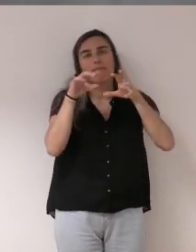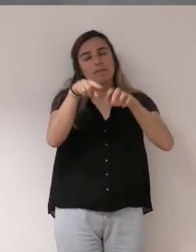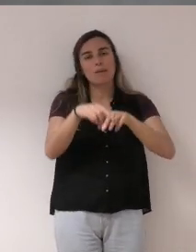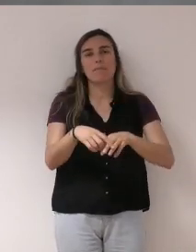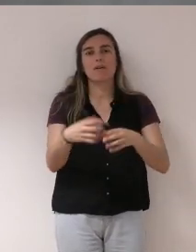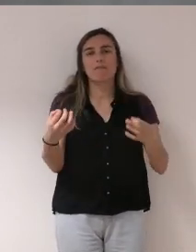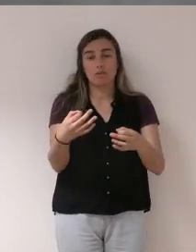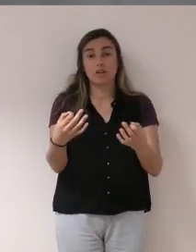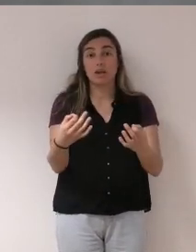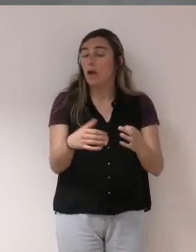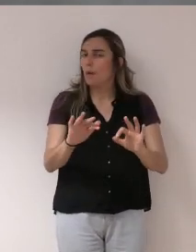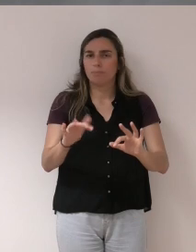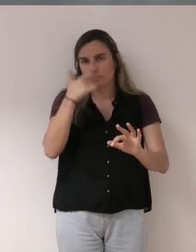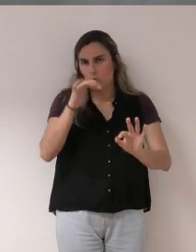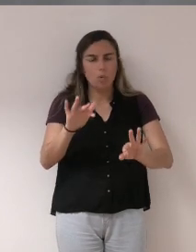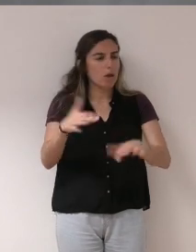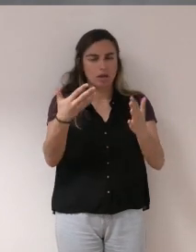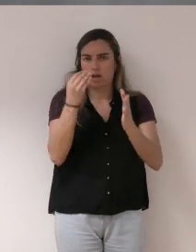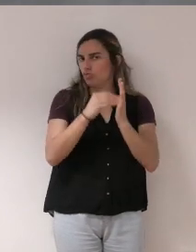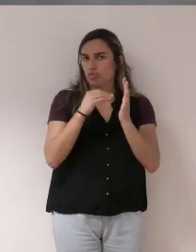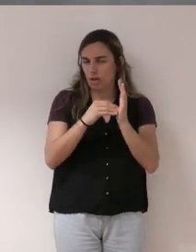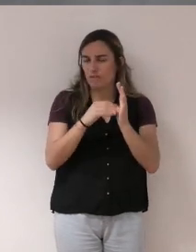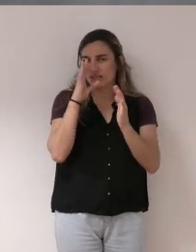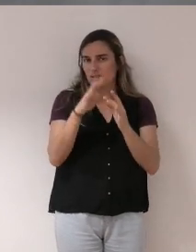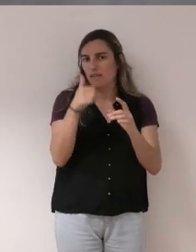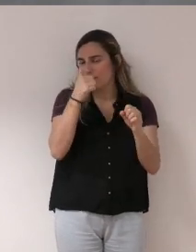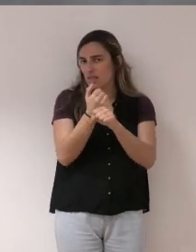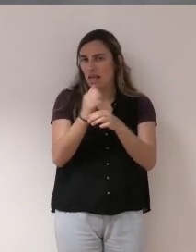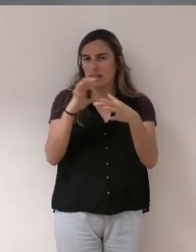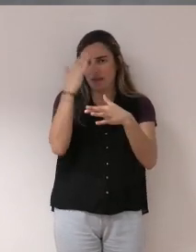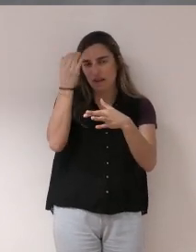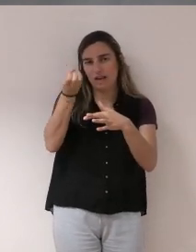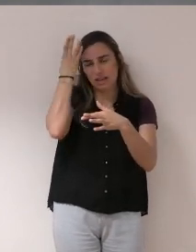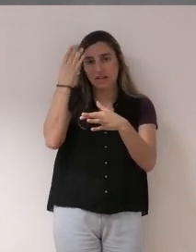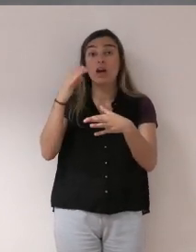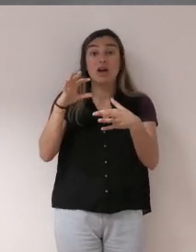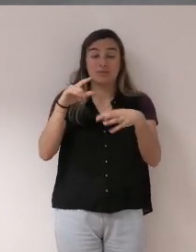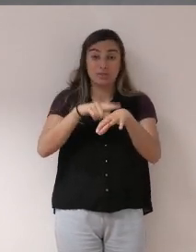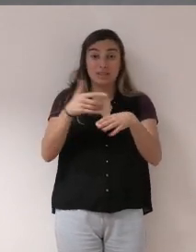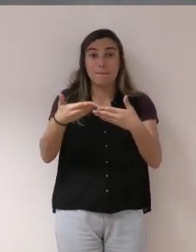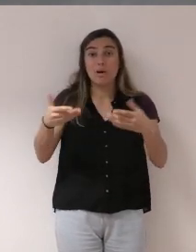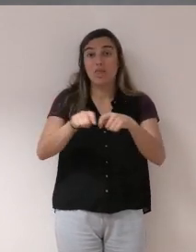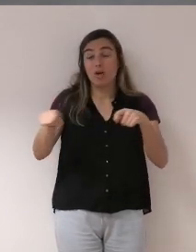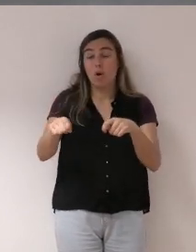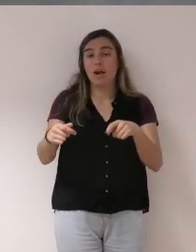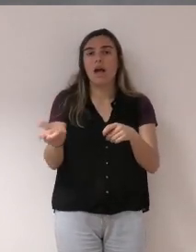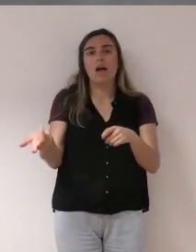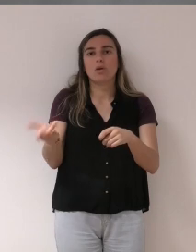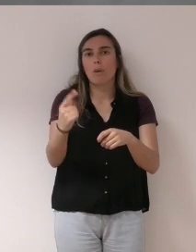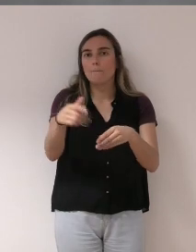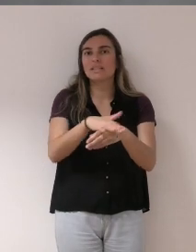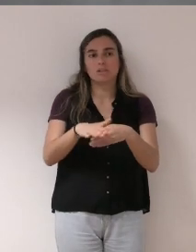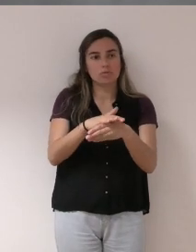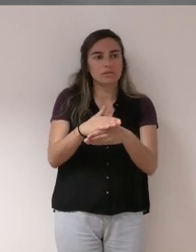quem quer que escreva, quem quer que tenha qualquer atividade criativa na contemporaneidade, depara-se com uma situação